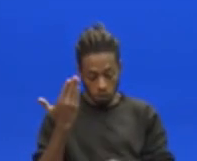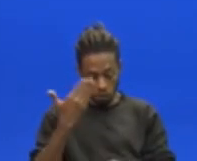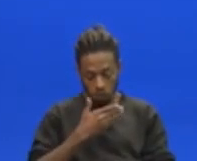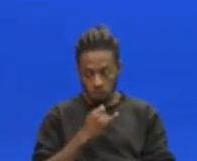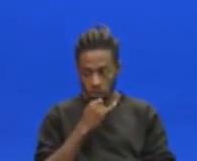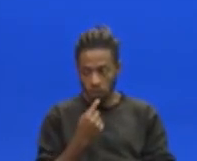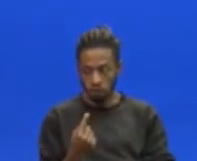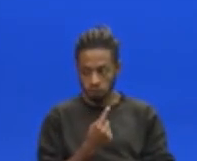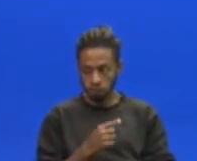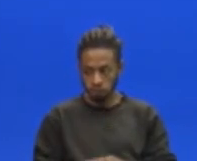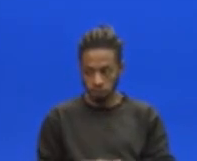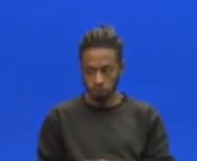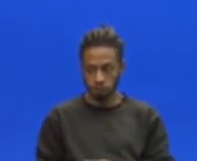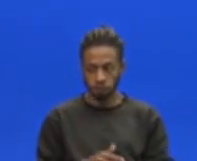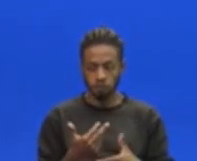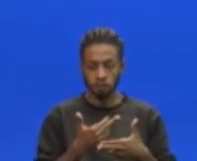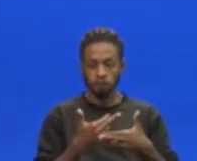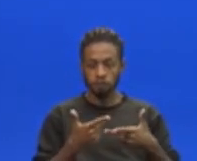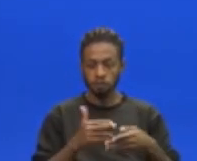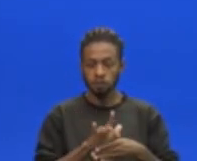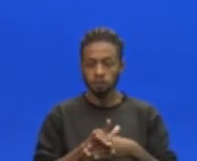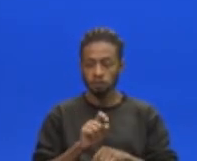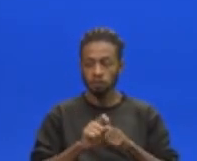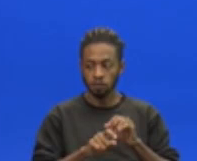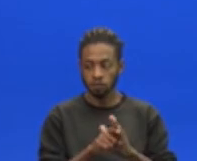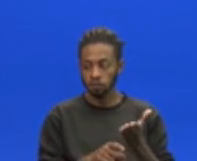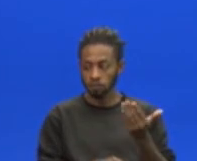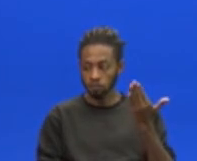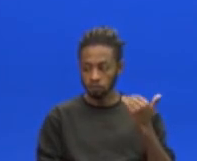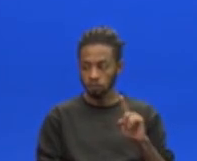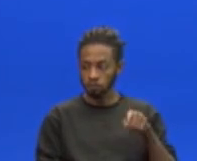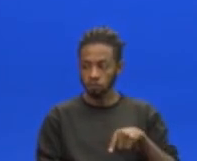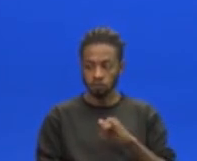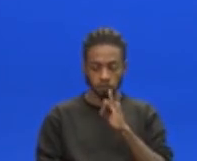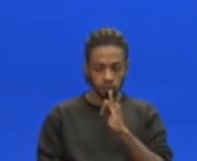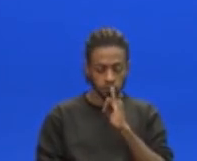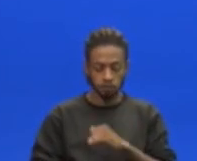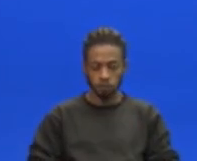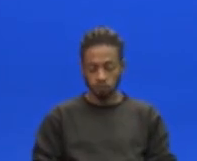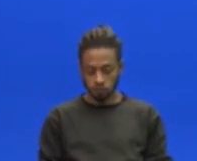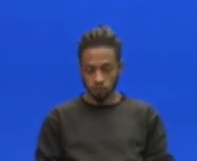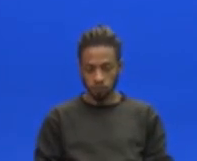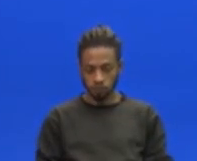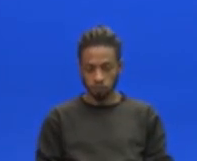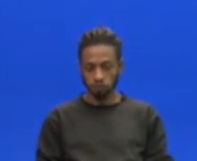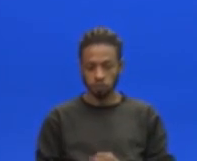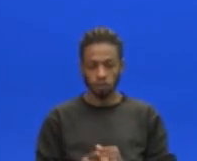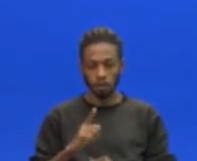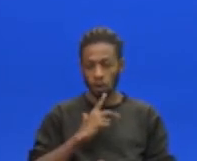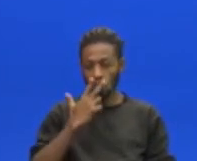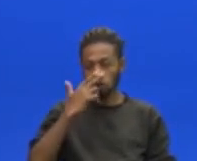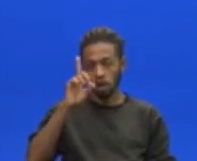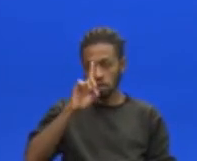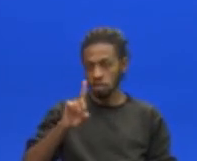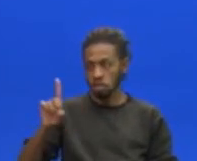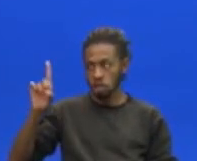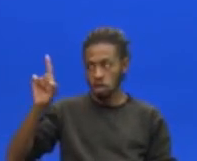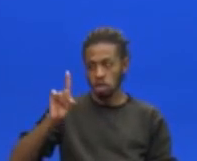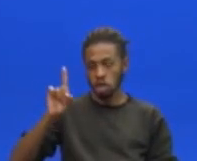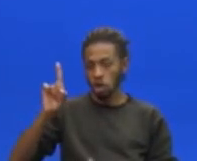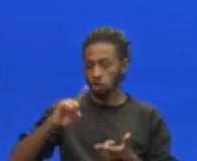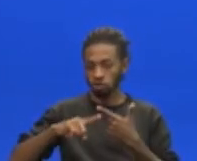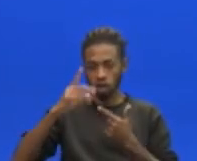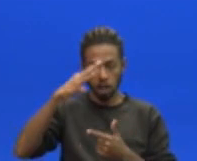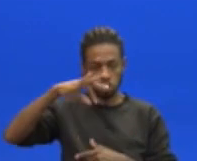verdade, muitas das doenças que antes eram atribuídas a entidades, né, a espiritualidades, a algo